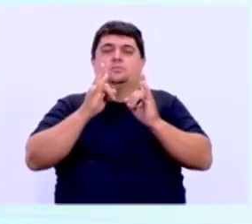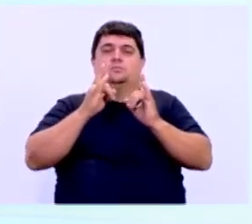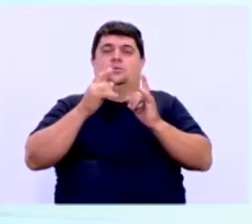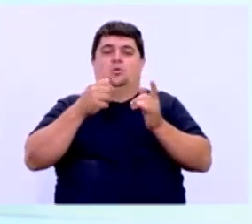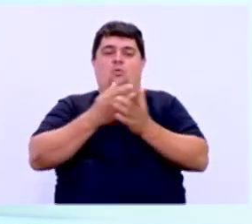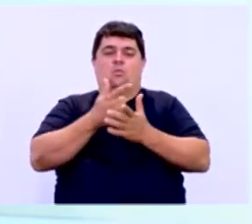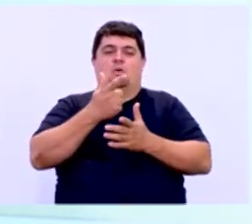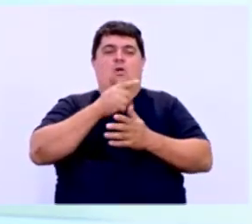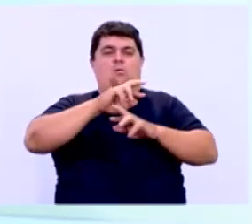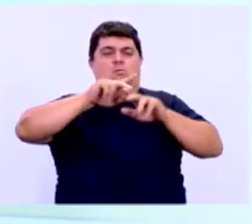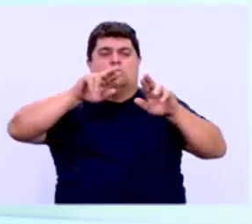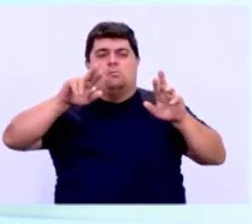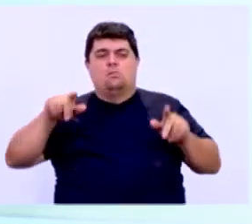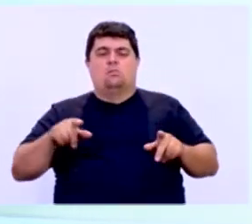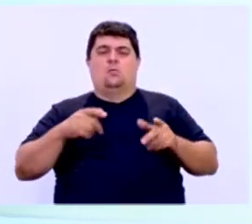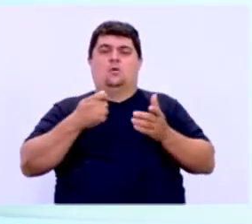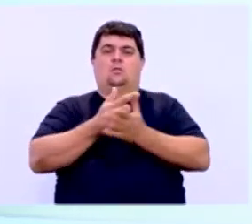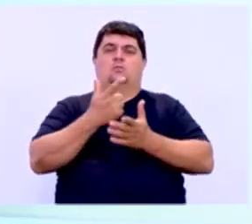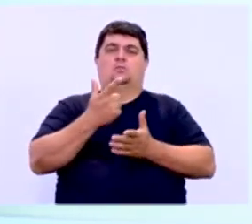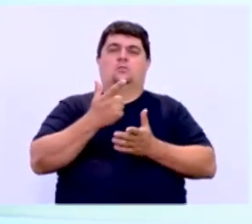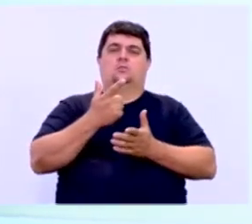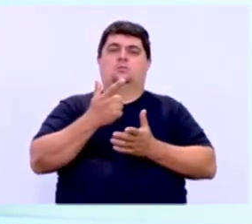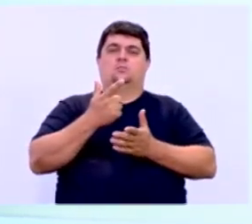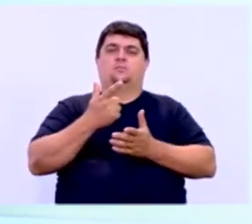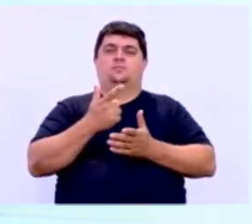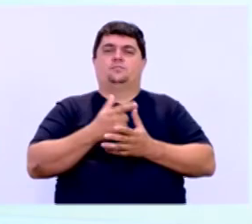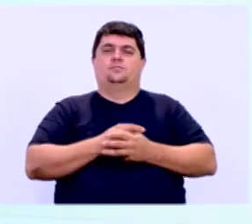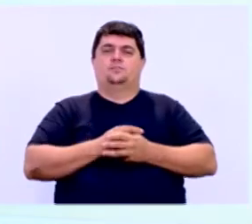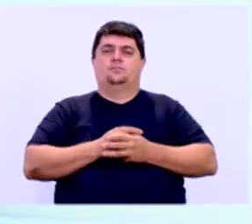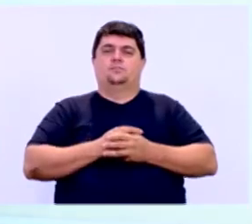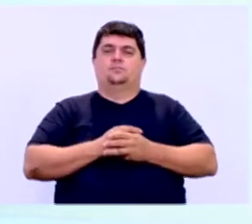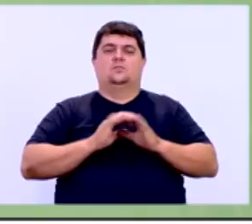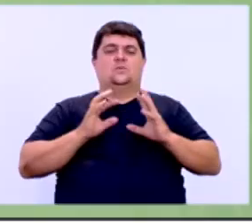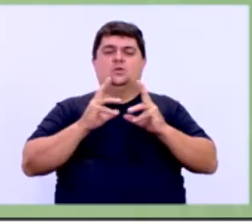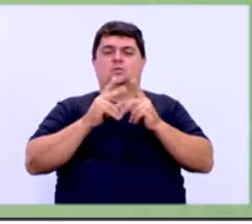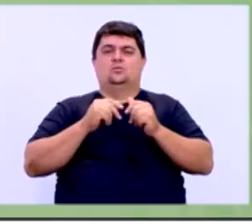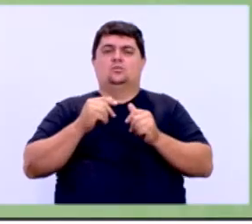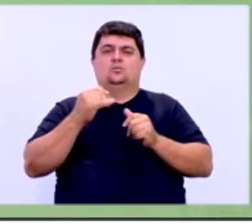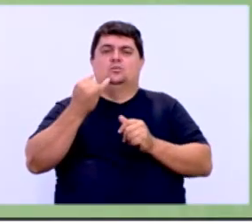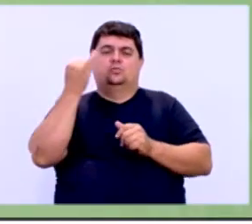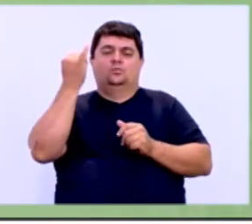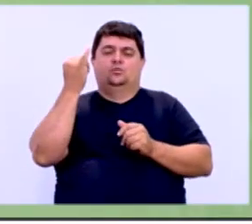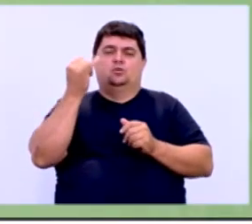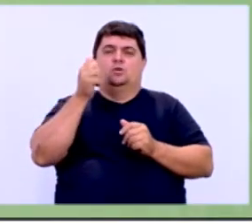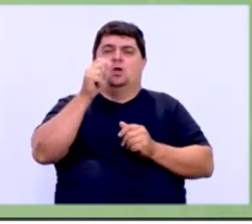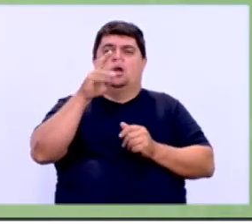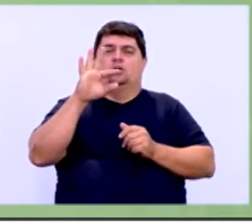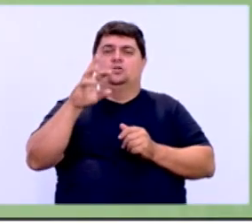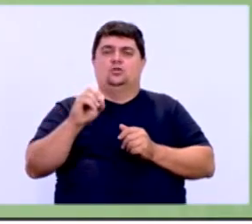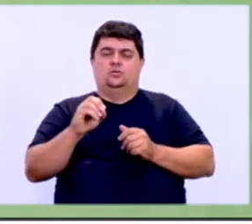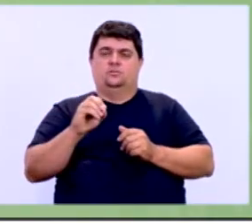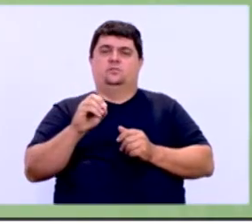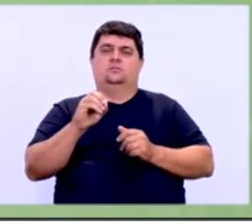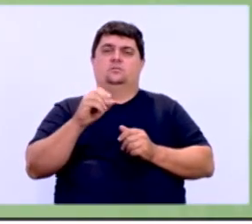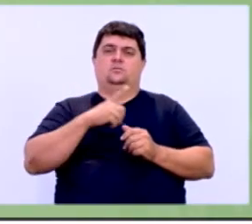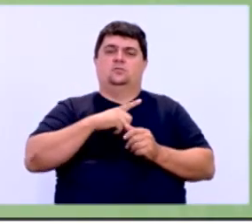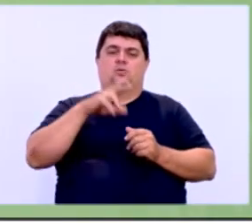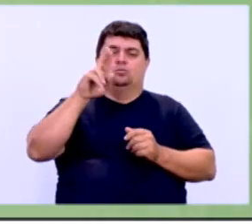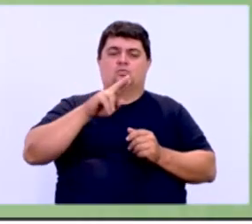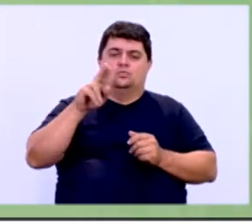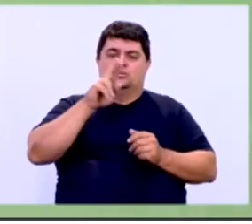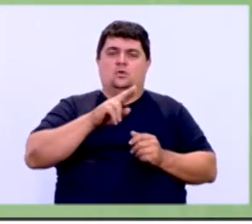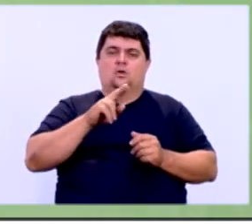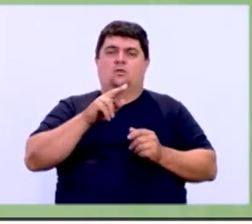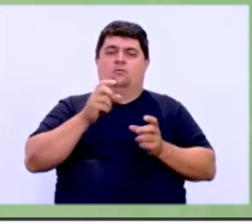as máquinas, para poder comprar, né, todo o ativo que vai lhe ajudar a operacionalizar,